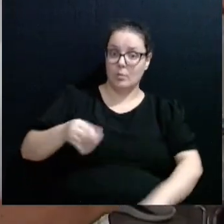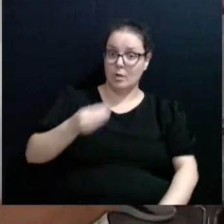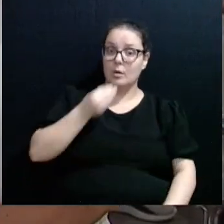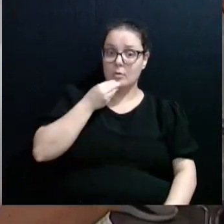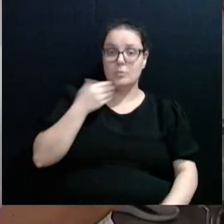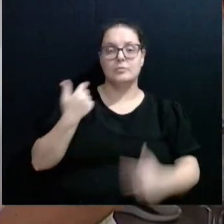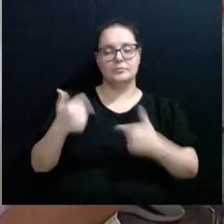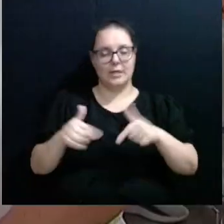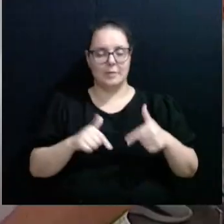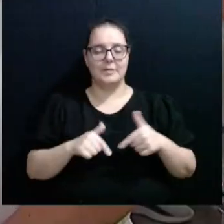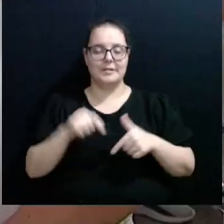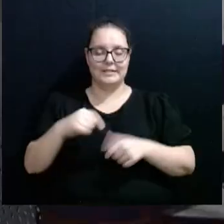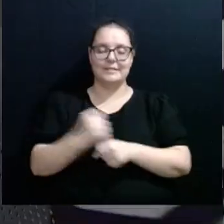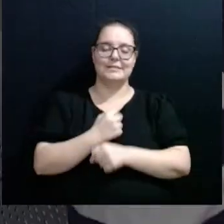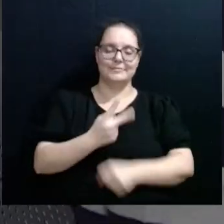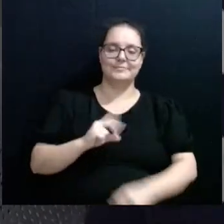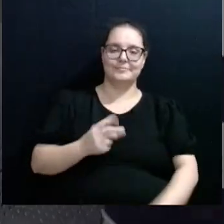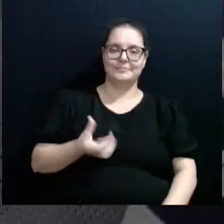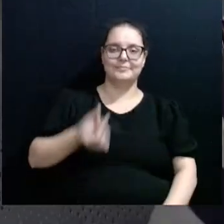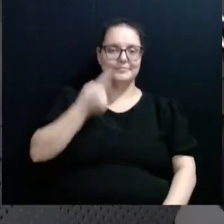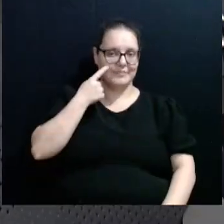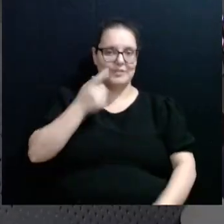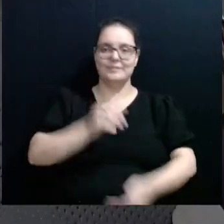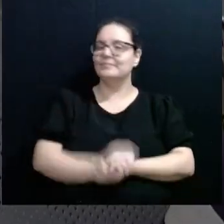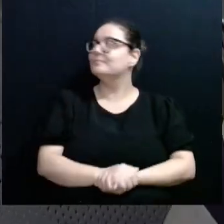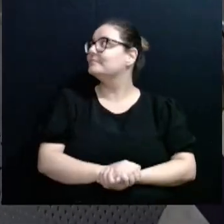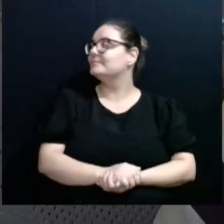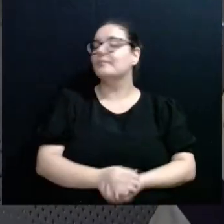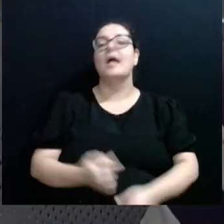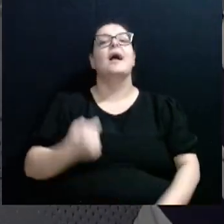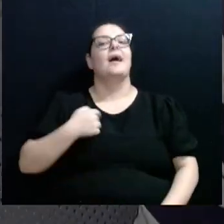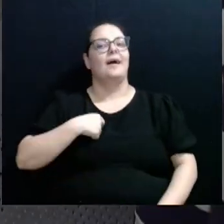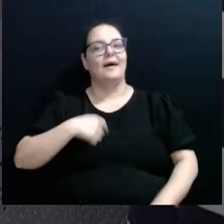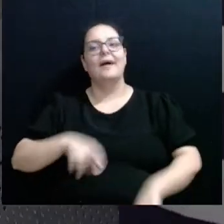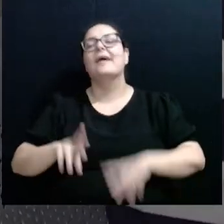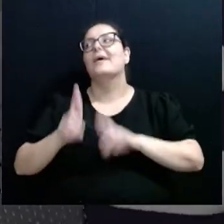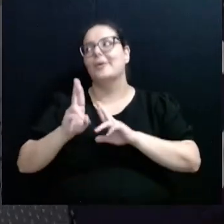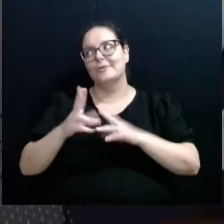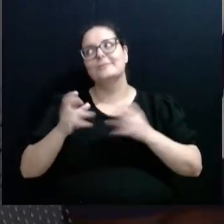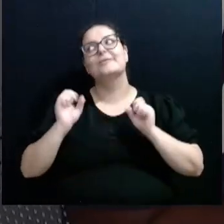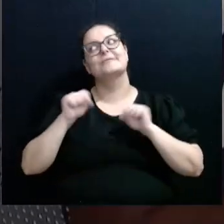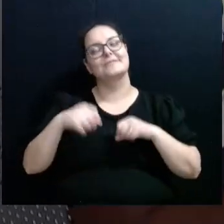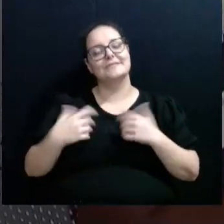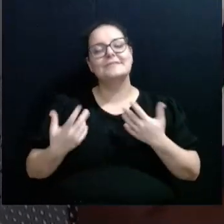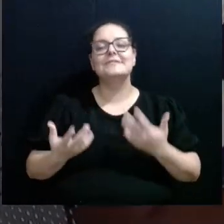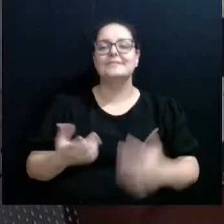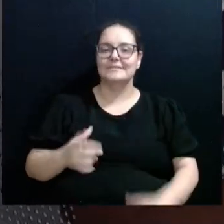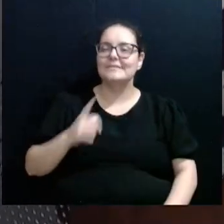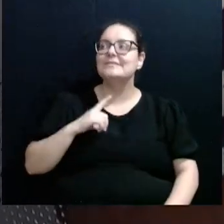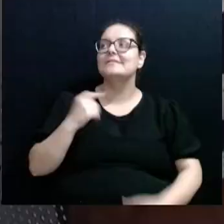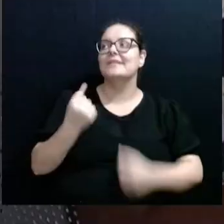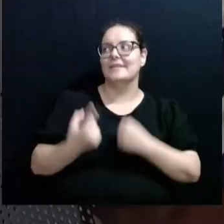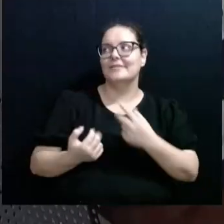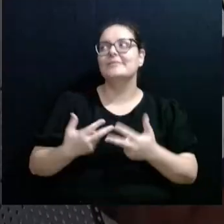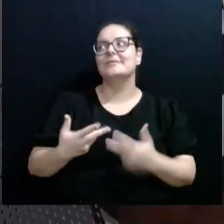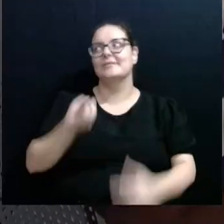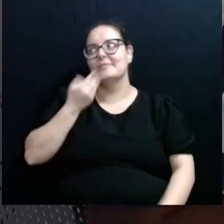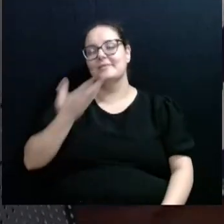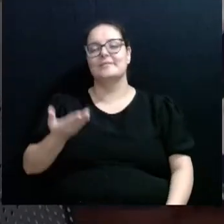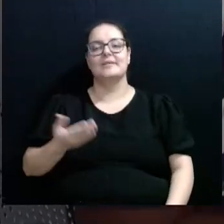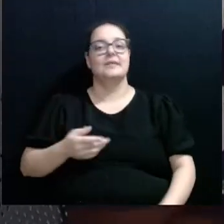neste ano de 2026. Confere aí. Eu espero que sim, viu? Espero que venha alguma coisa boa por aí. Tá procurando em qual